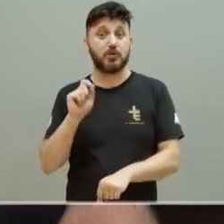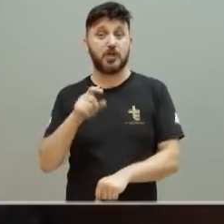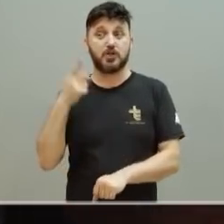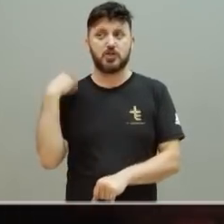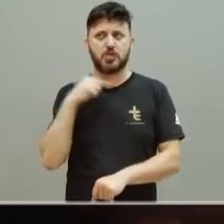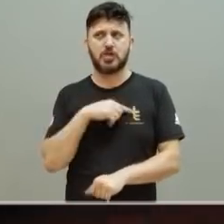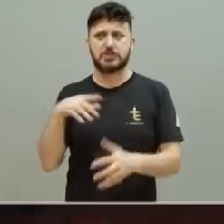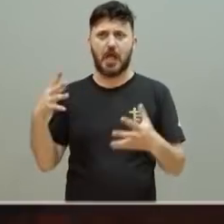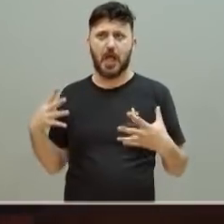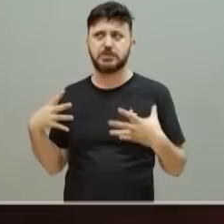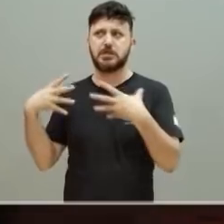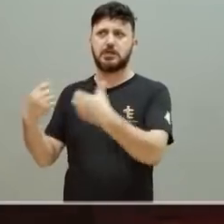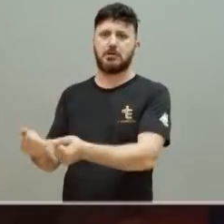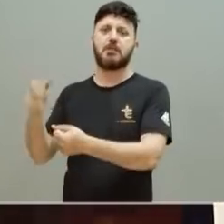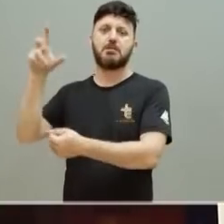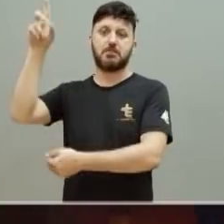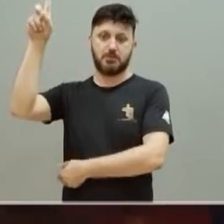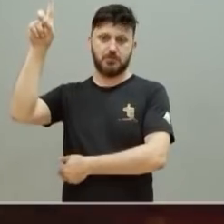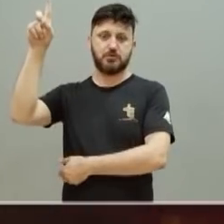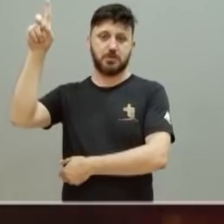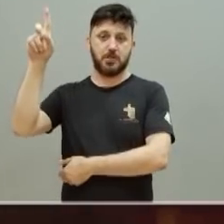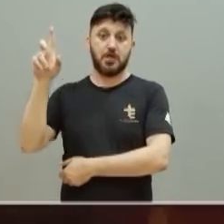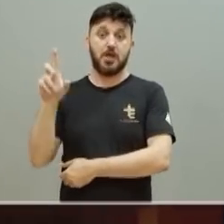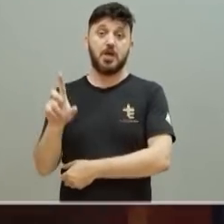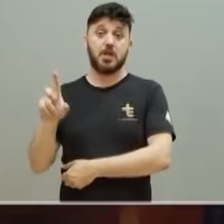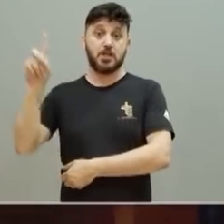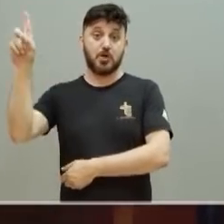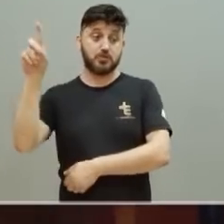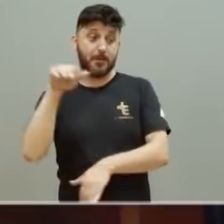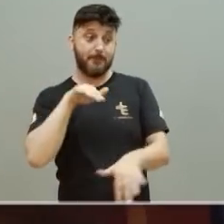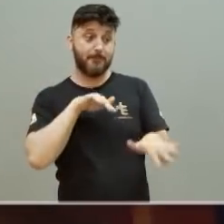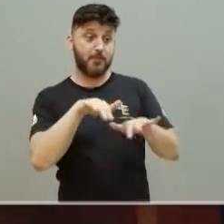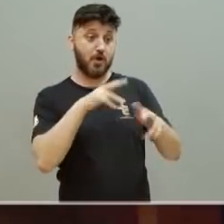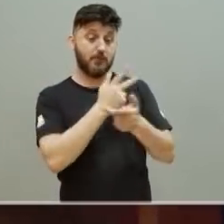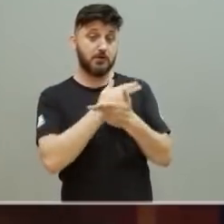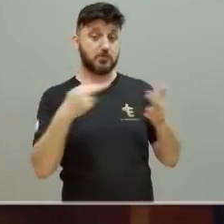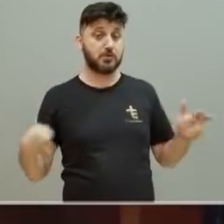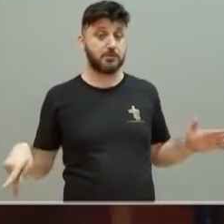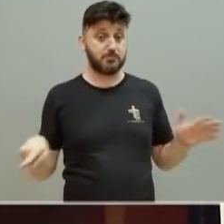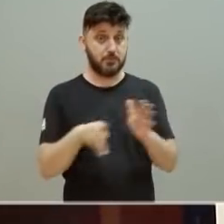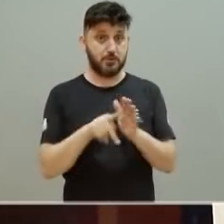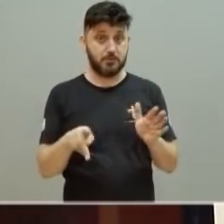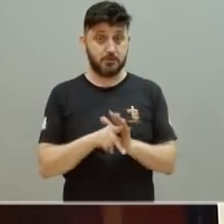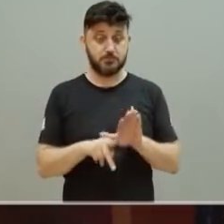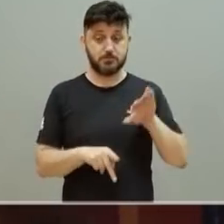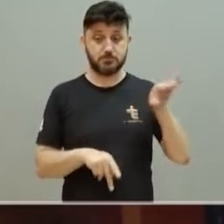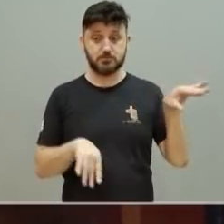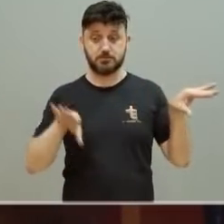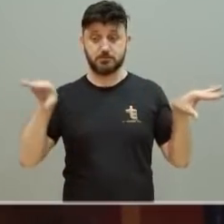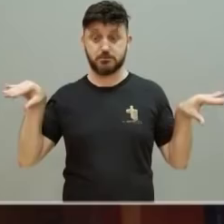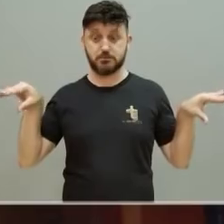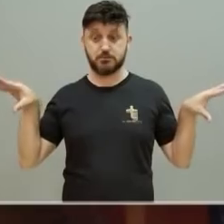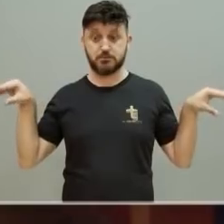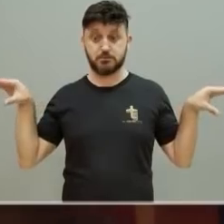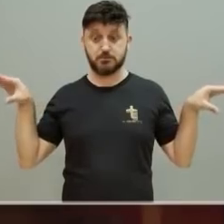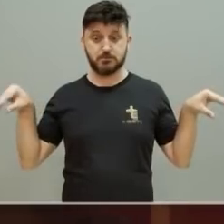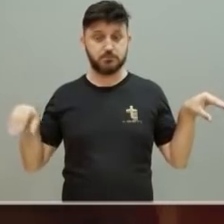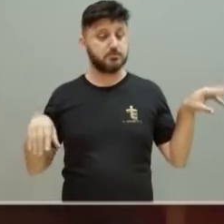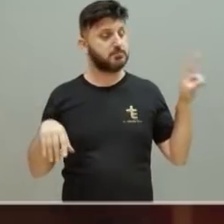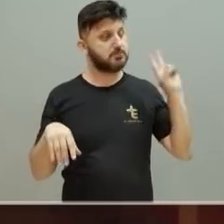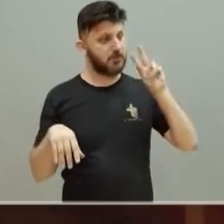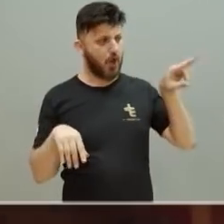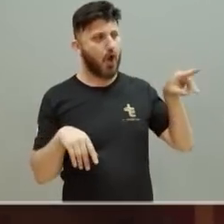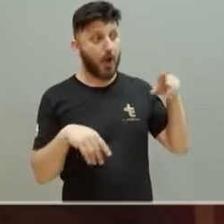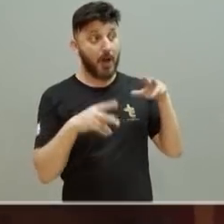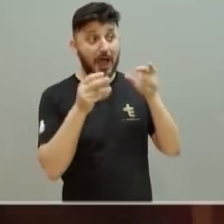Deus move. Vira para quem está do seu lado, você que está no santuário, vira para quem está do seu lado e diga: escuta essa.